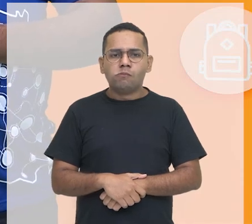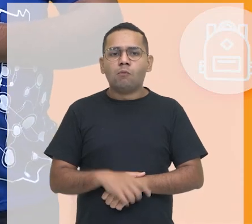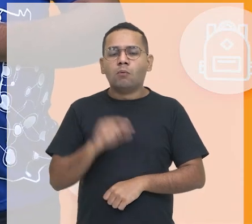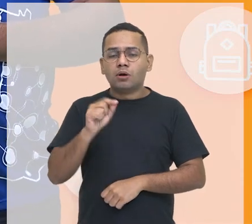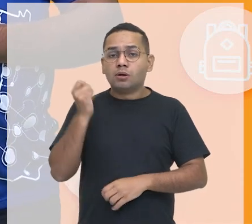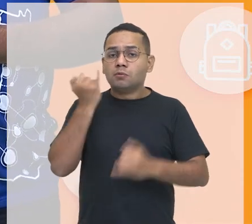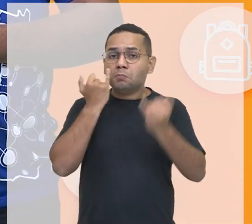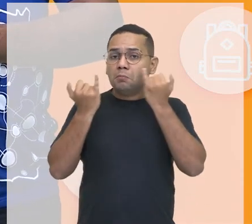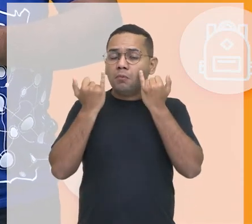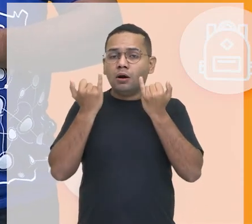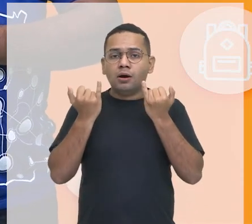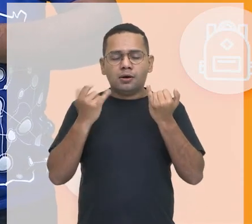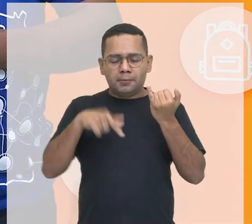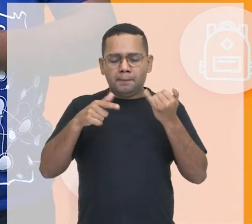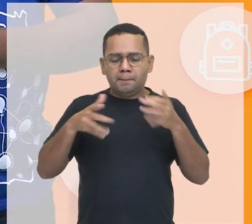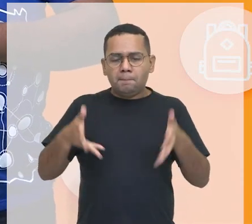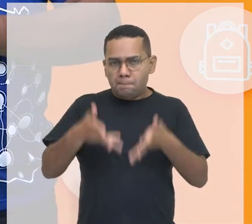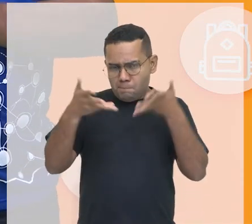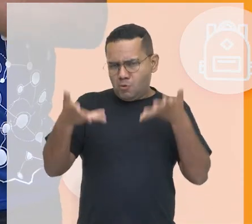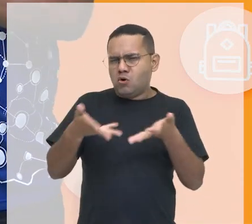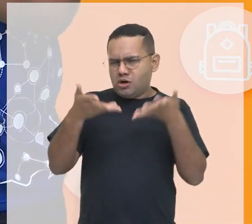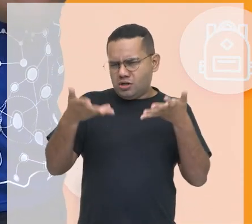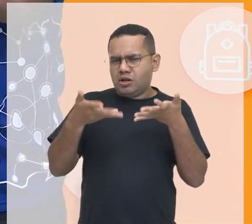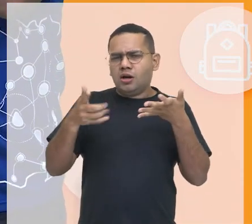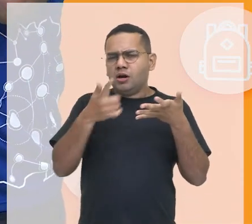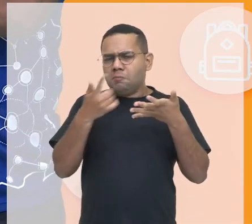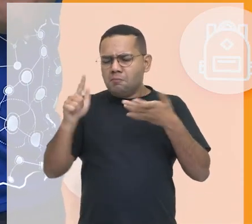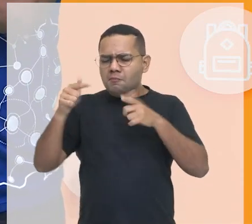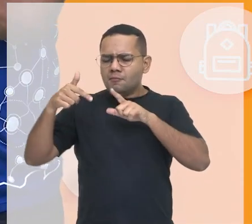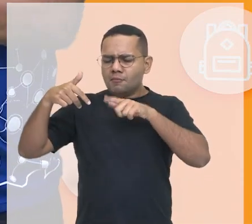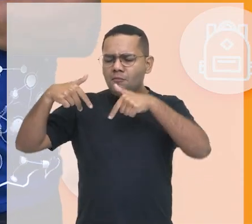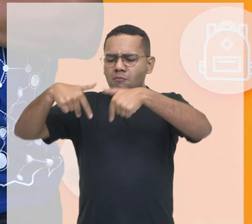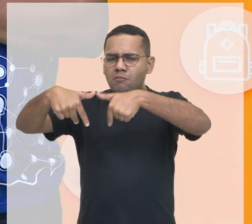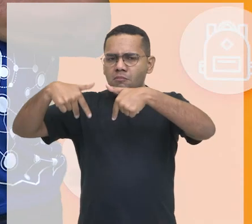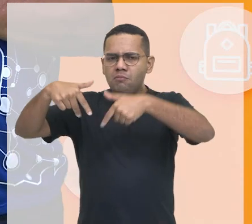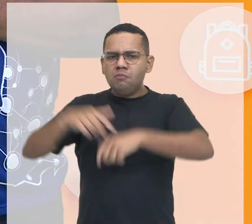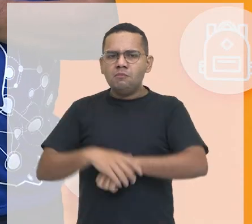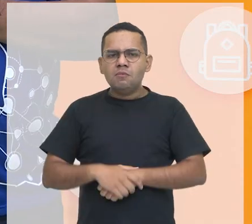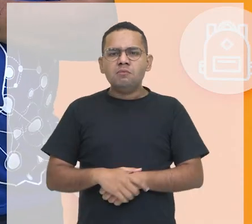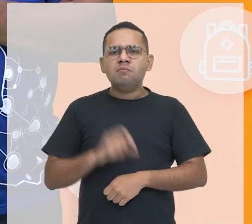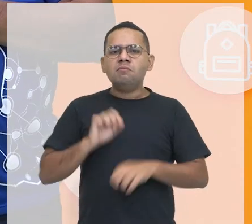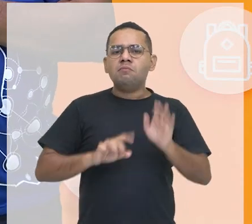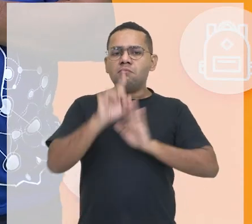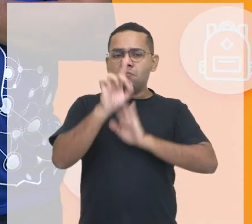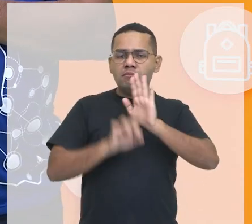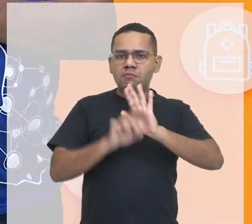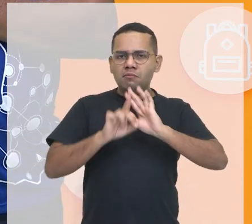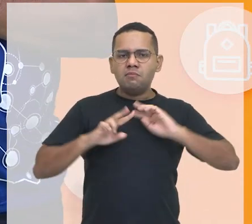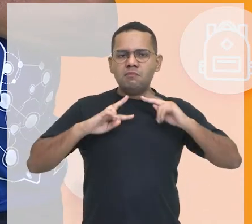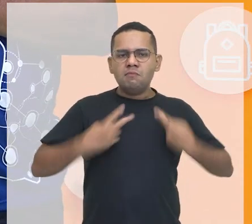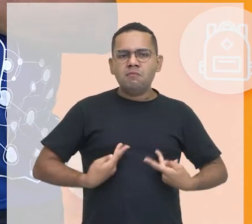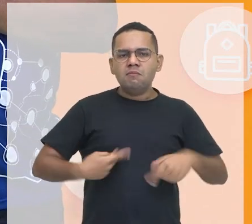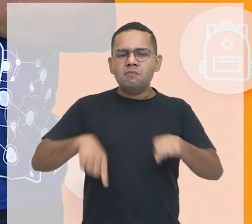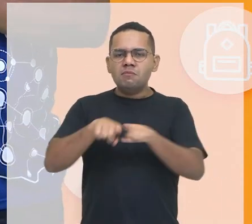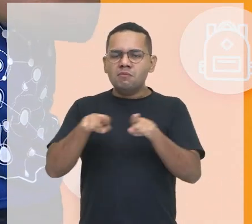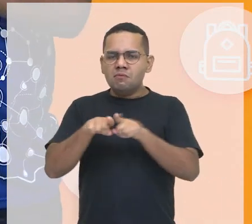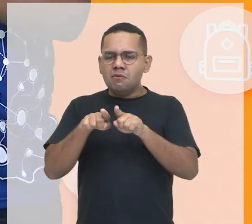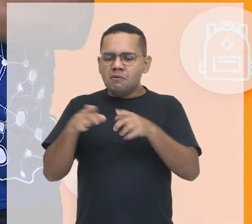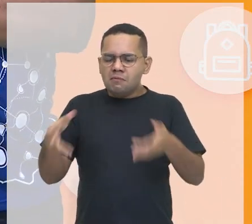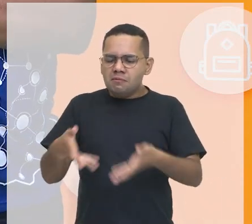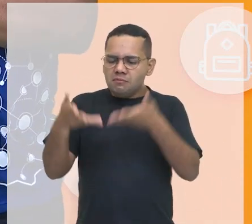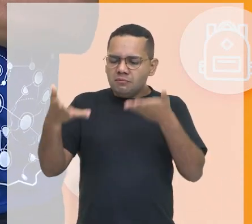engajamento político, da militância, são os direitos humanos e engajamento político. Os